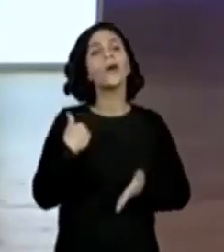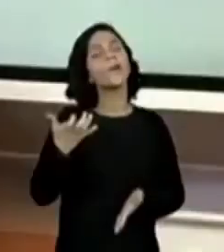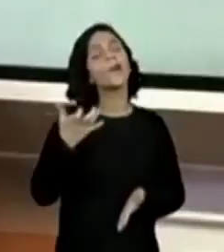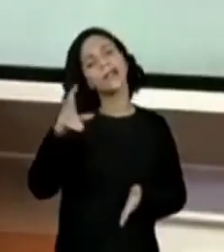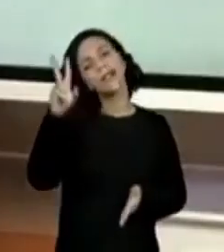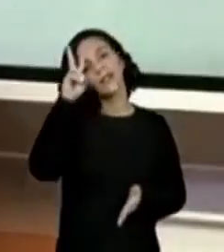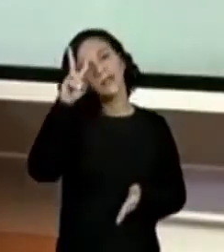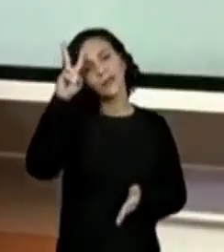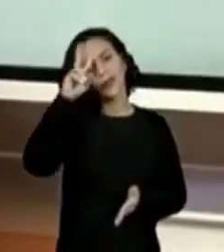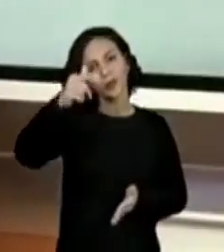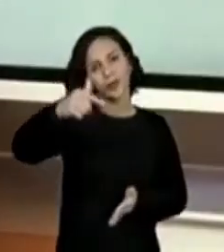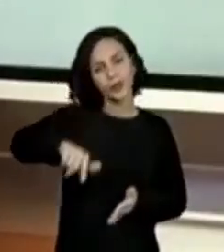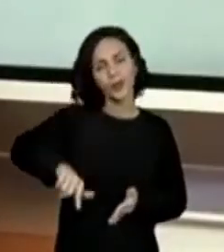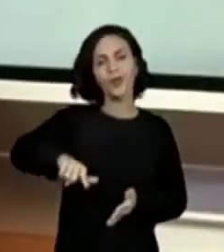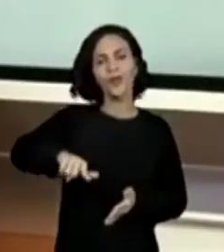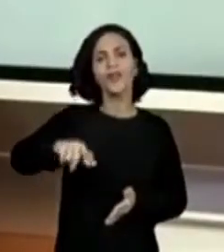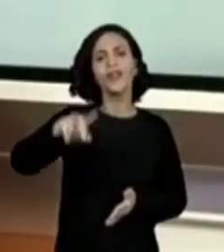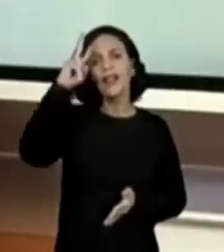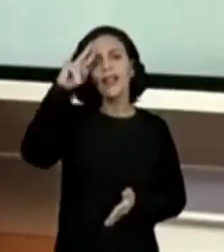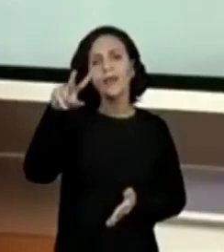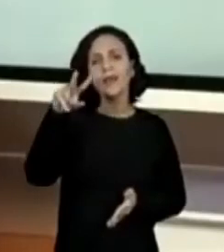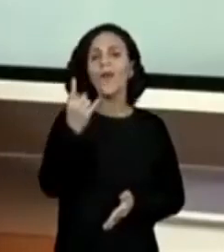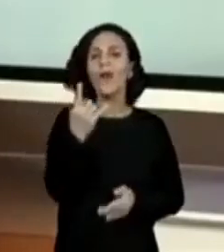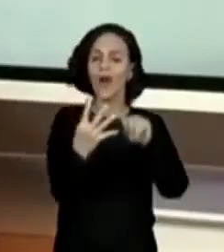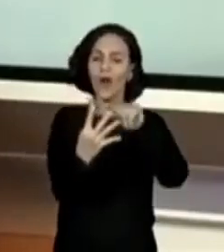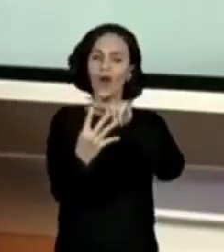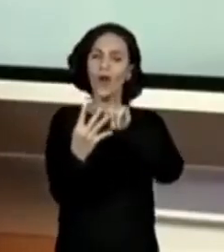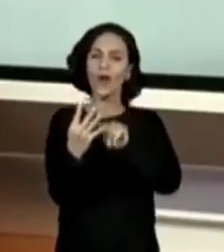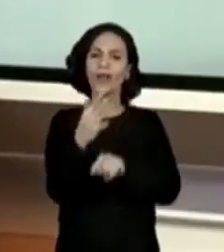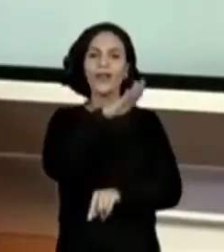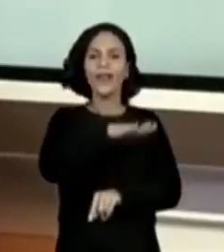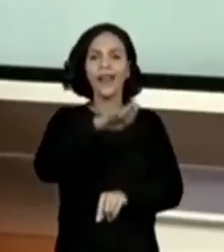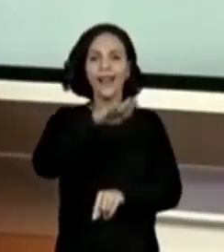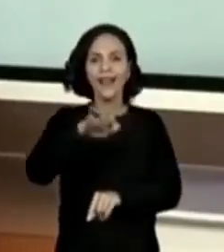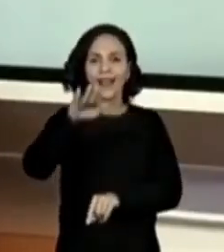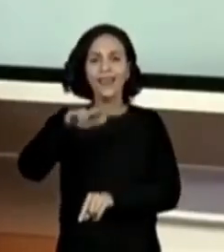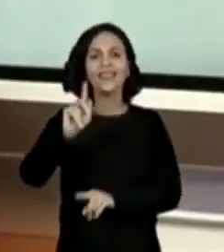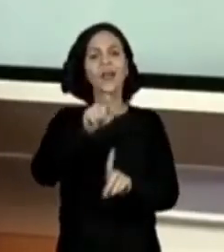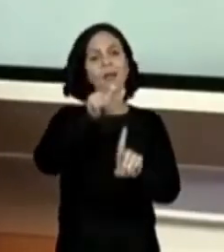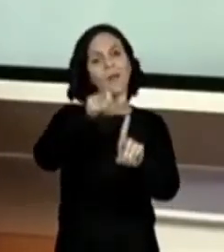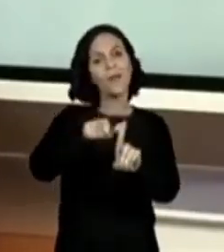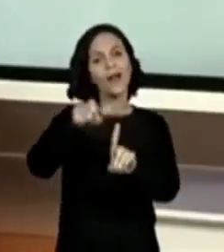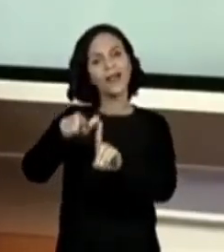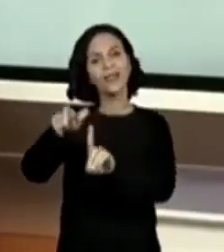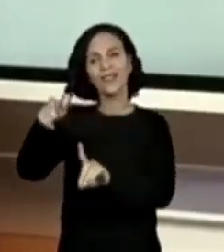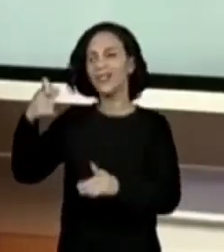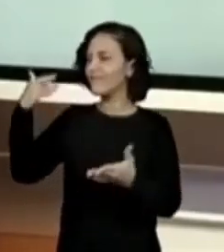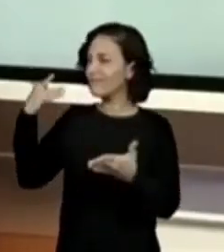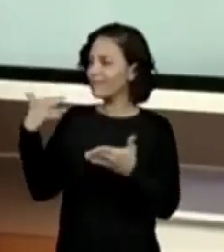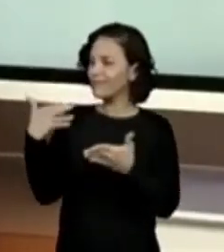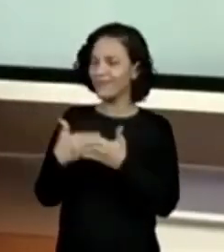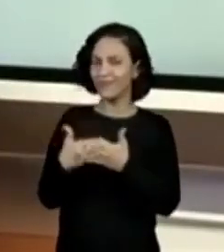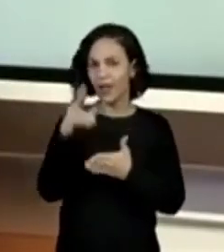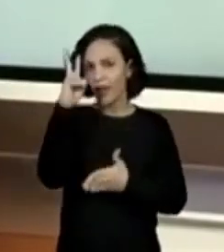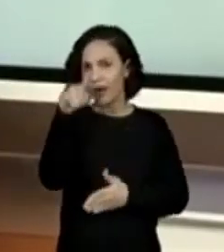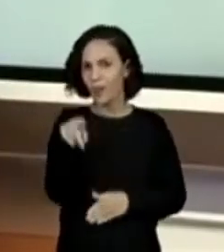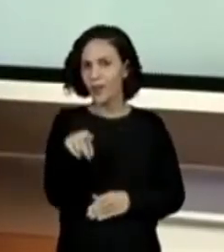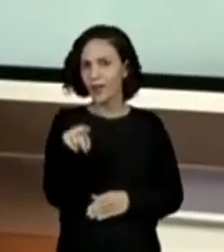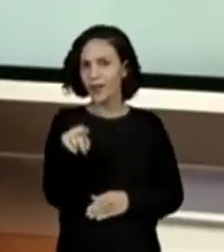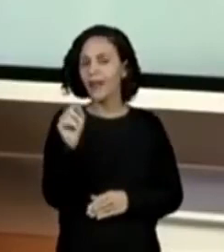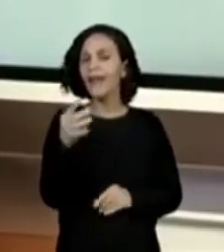para vocês aquele grupo de 4 crianças que vem aí participando com a gente das aulas. Vocês se lembram